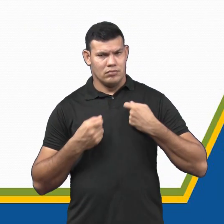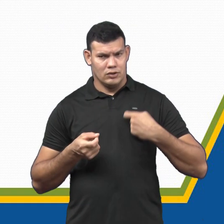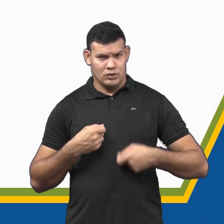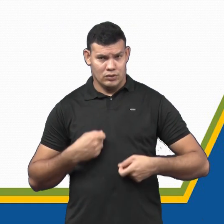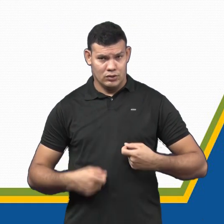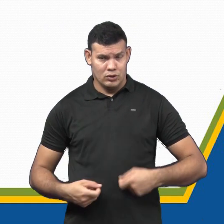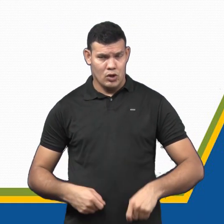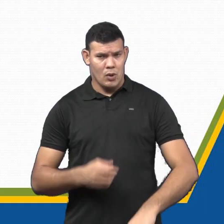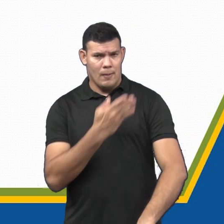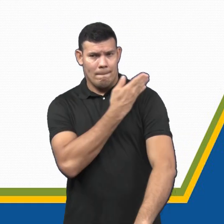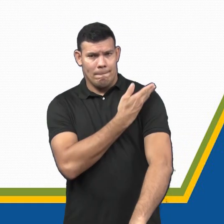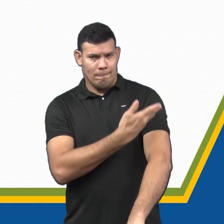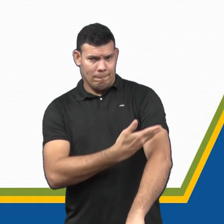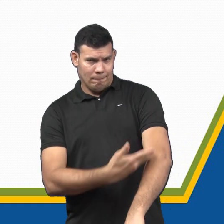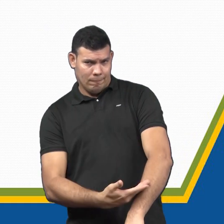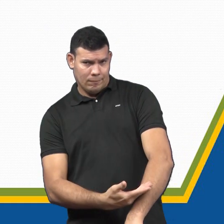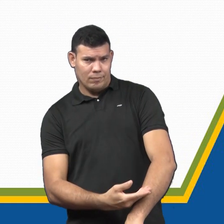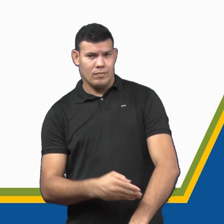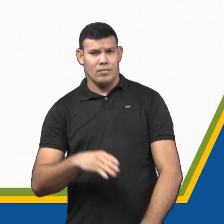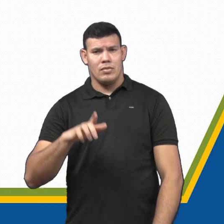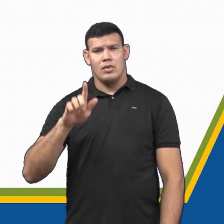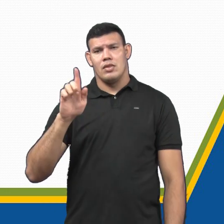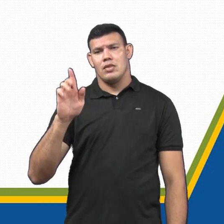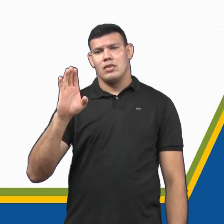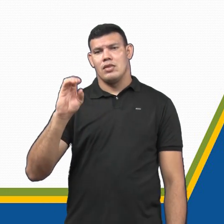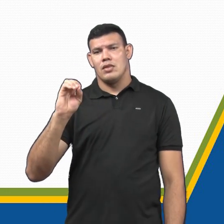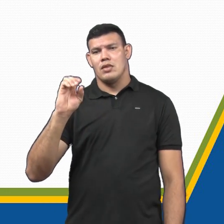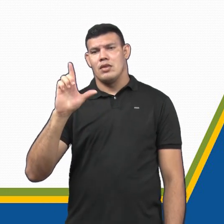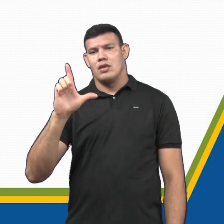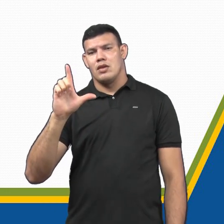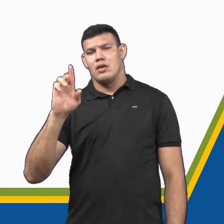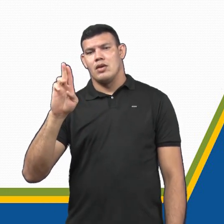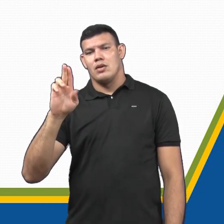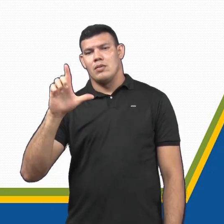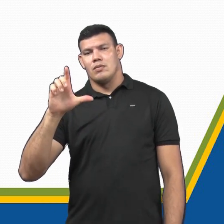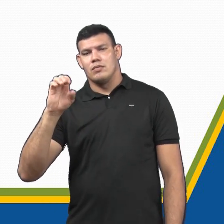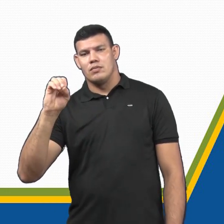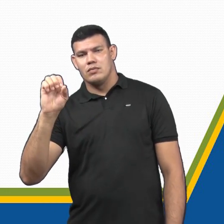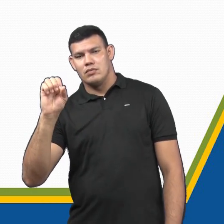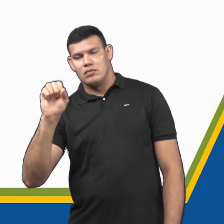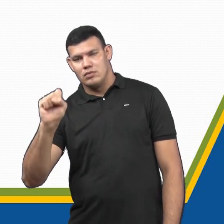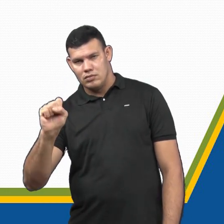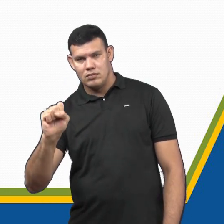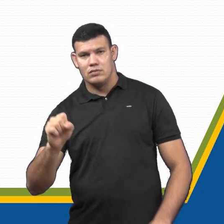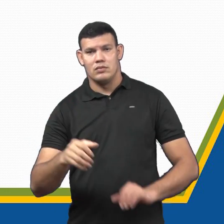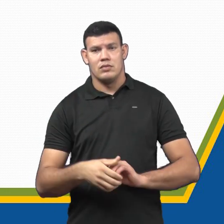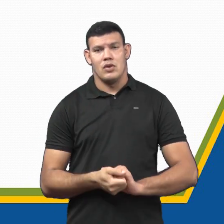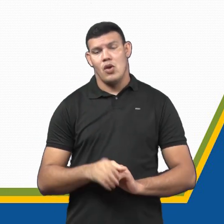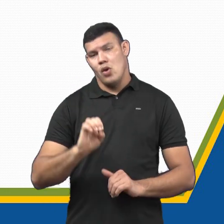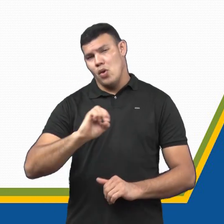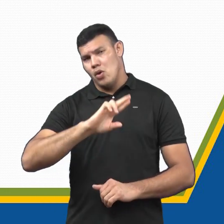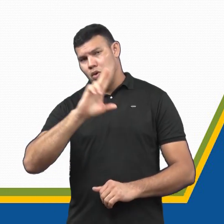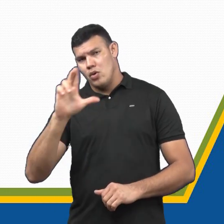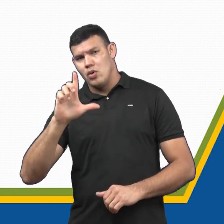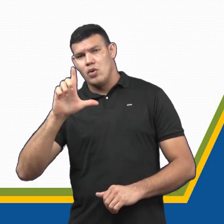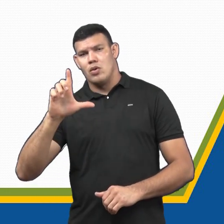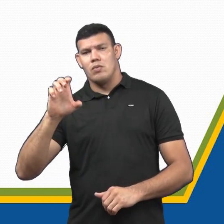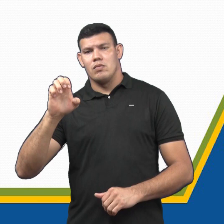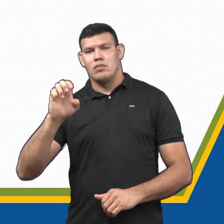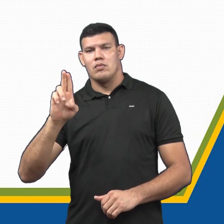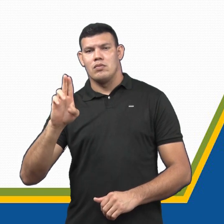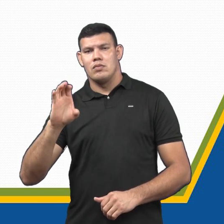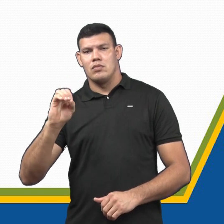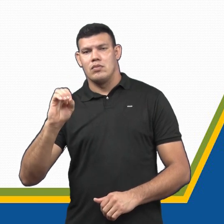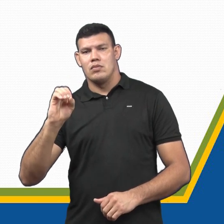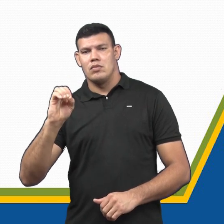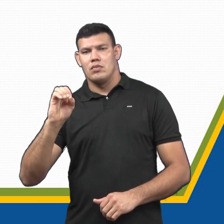Nós também podemos chamar os glóbulos brancos de leucócitos. A principal função dos glóbulos brancos está relacionada com a